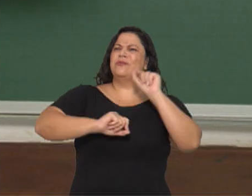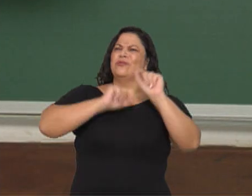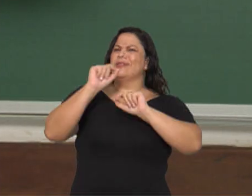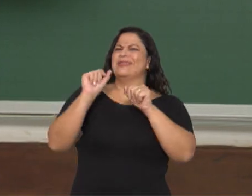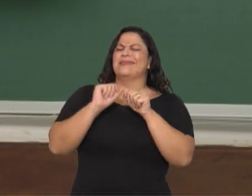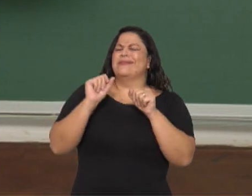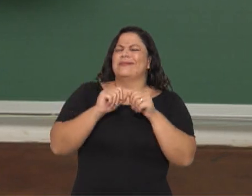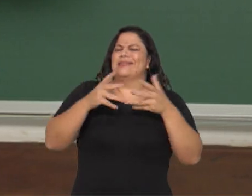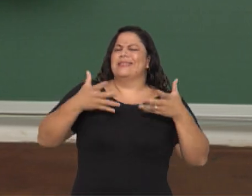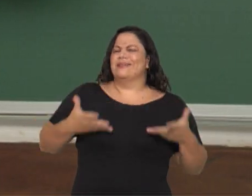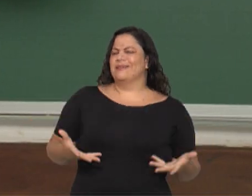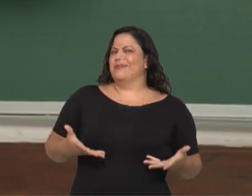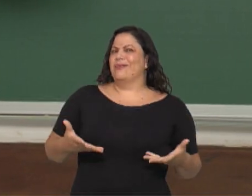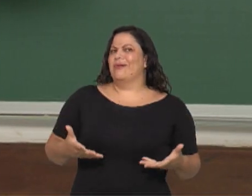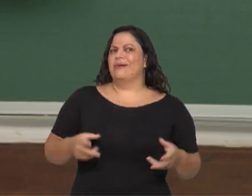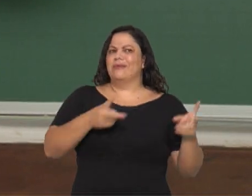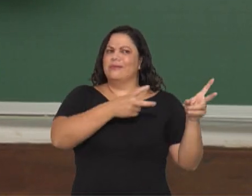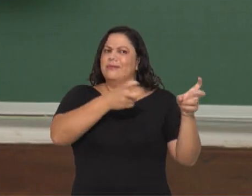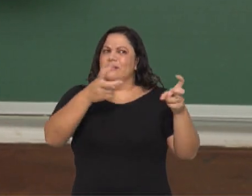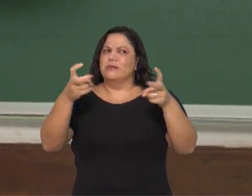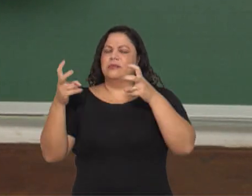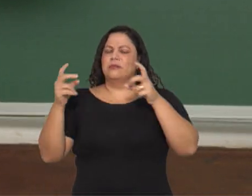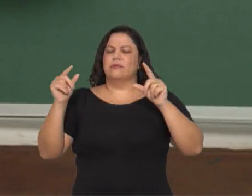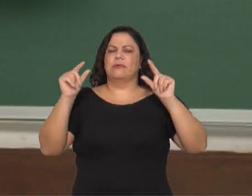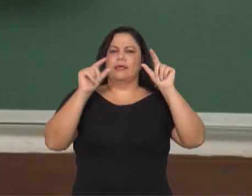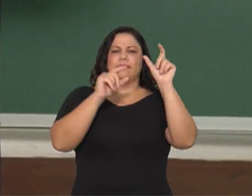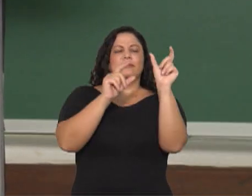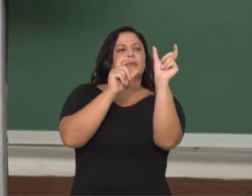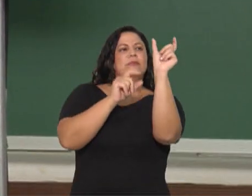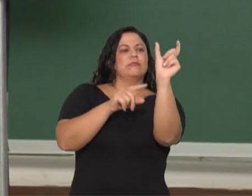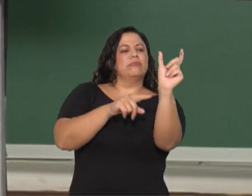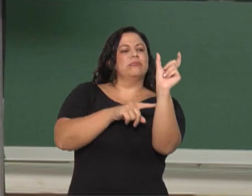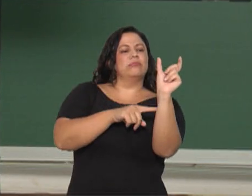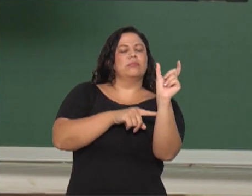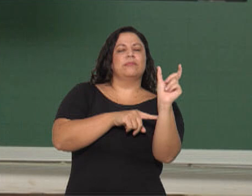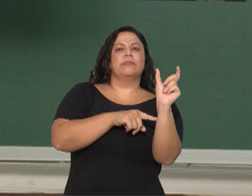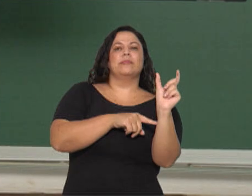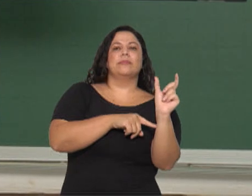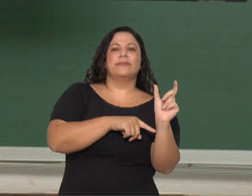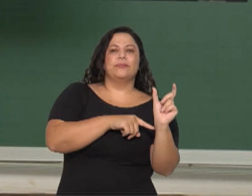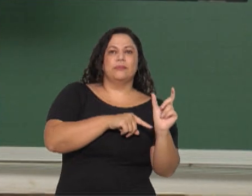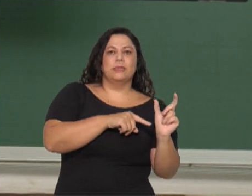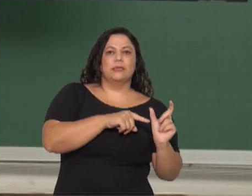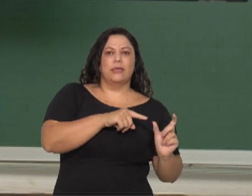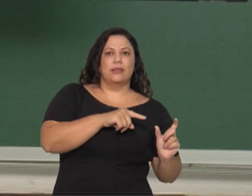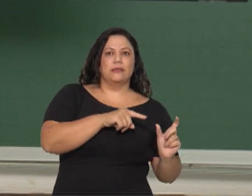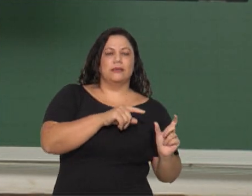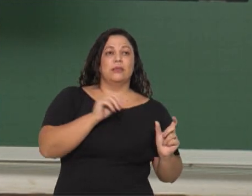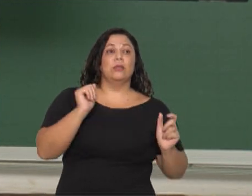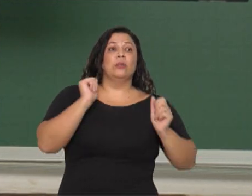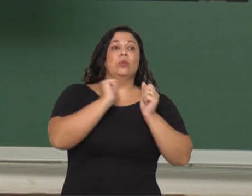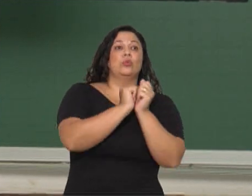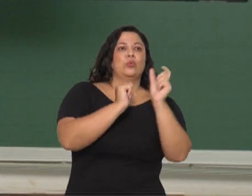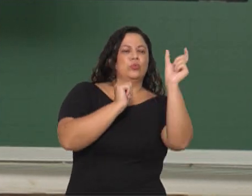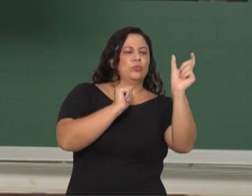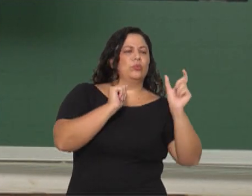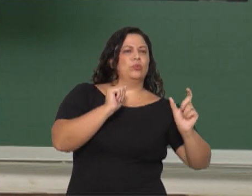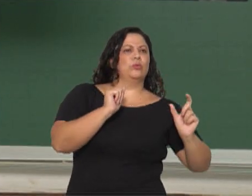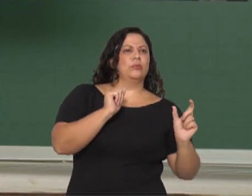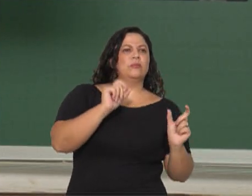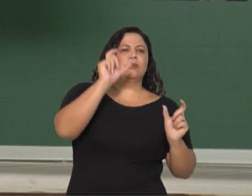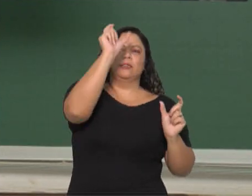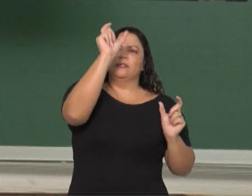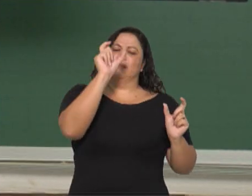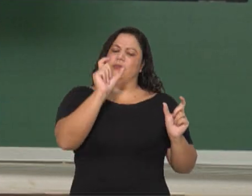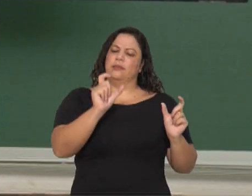agora? Vocês vão observar que nós temos algumas lacunas, alguns espaços. E junto dos espaços nós temos,